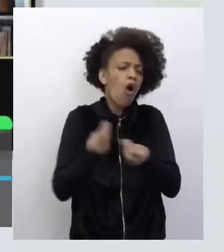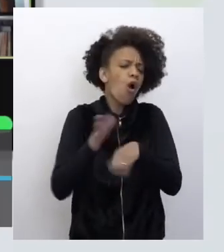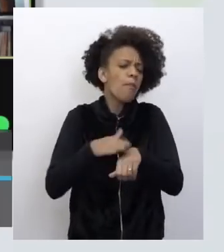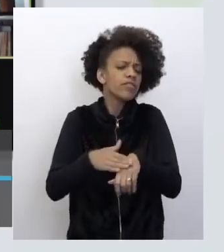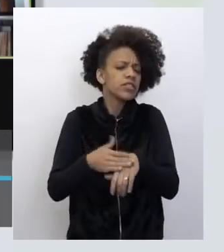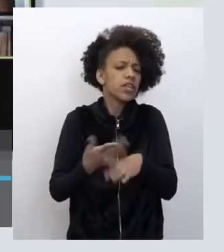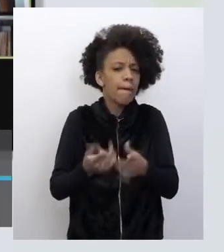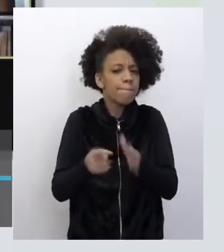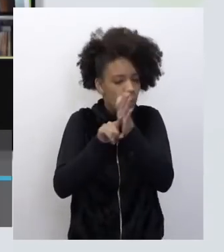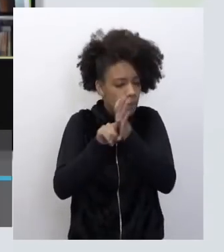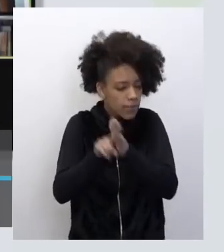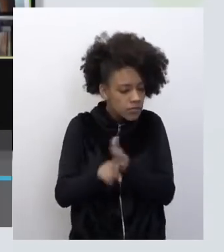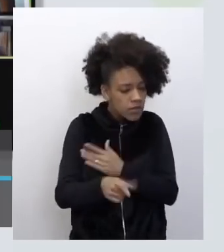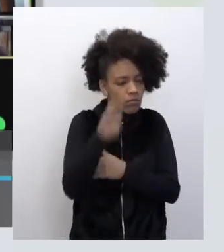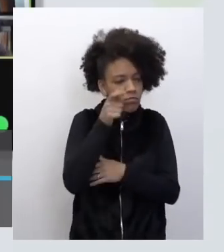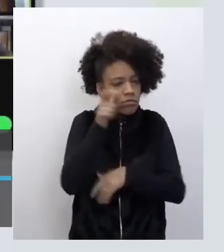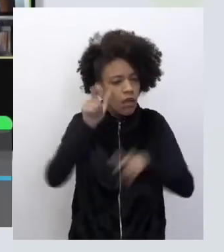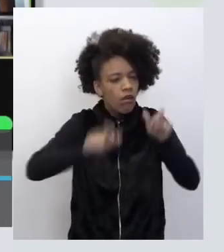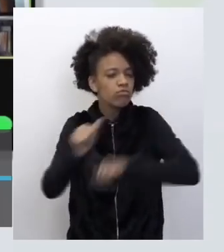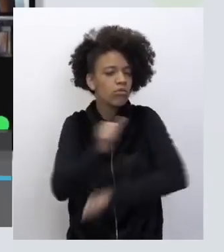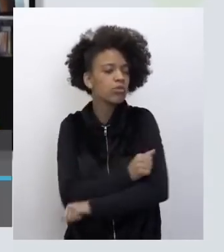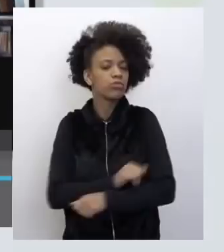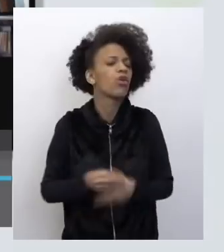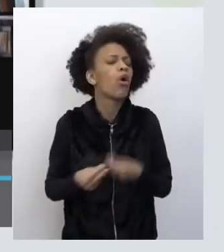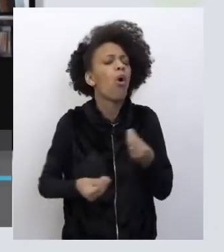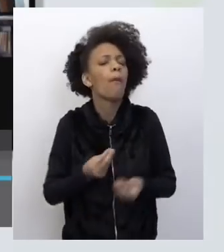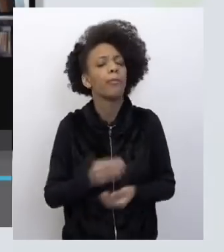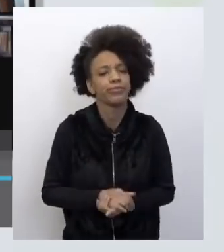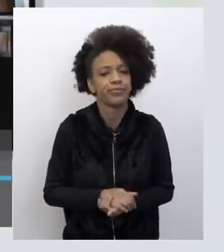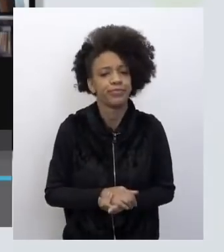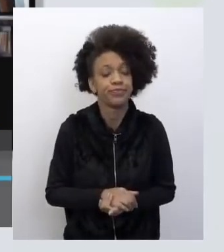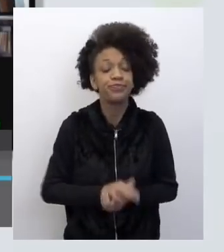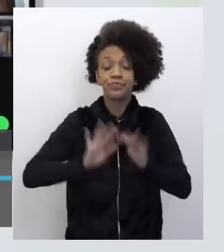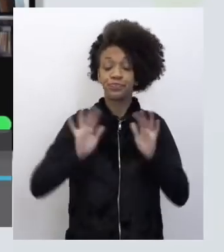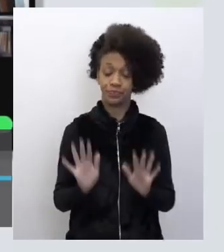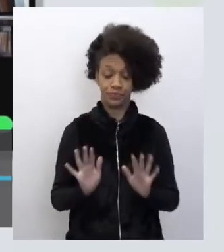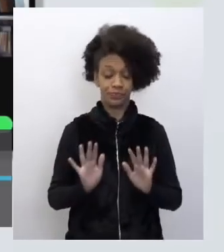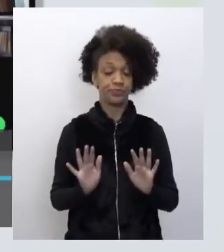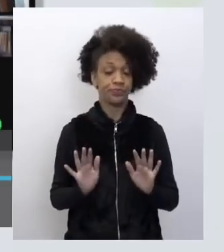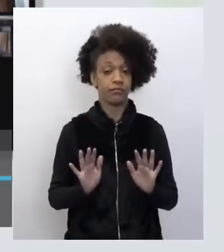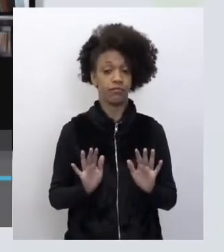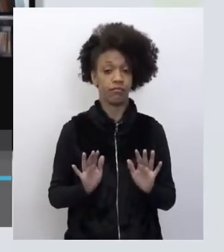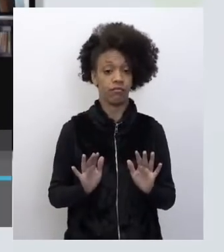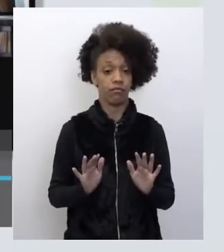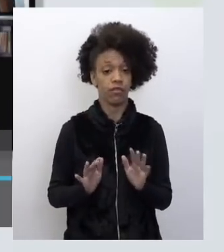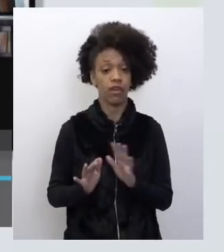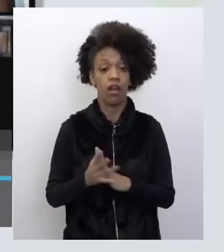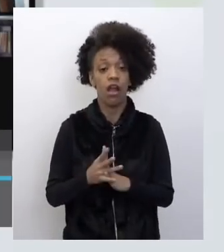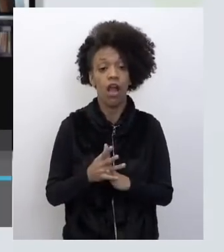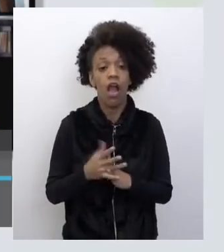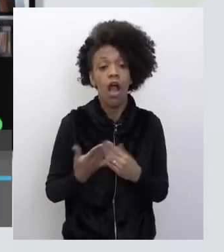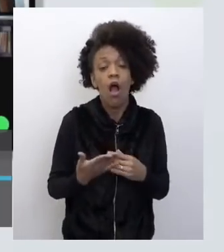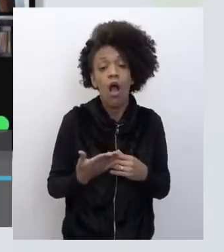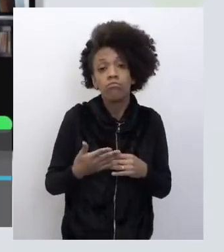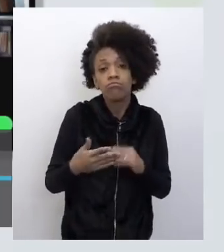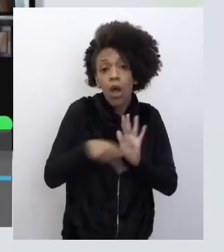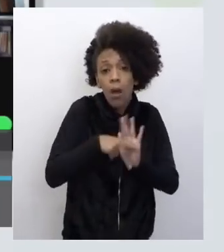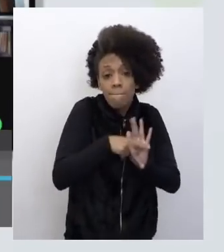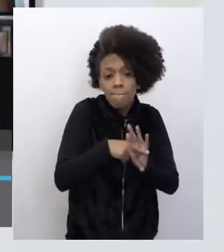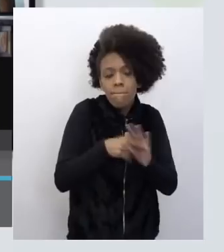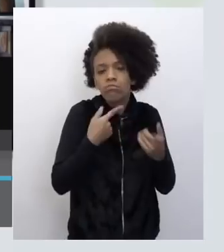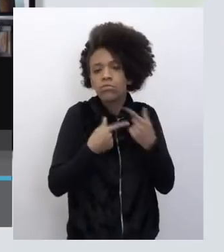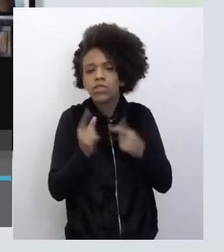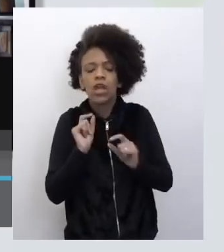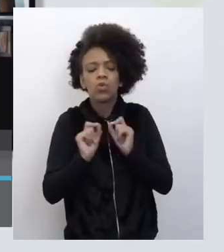para levantar os interesses, enfim? A gente via pelos nossos próprios interesses, né? O que a gente